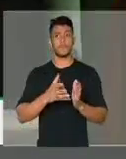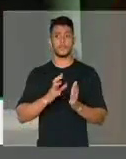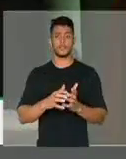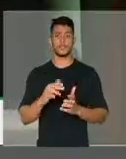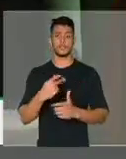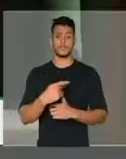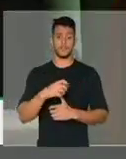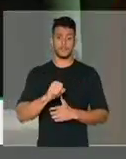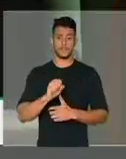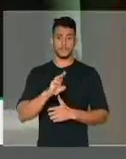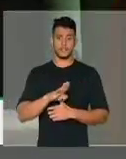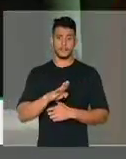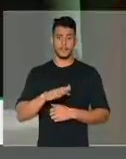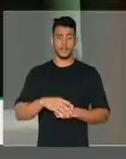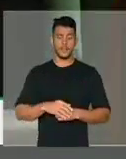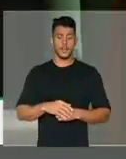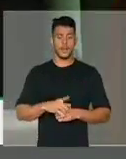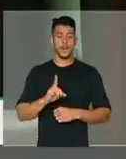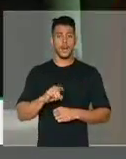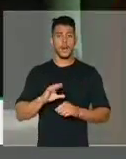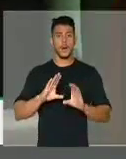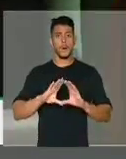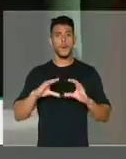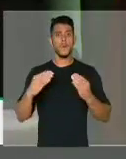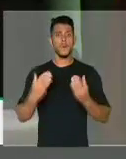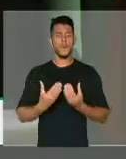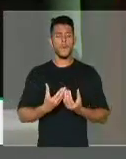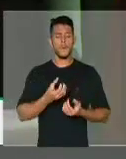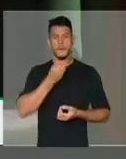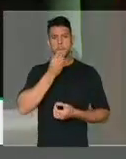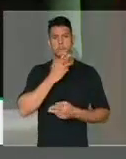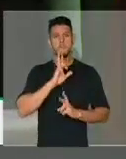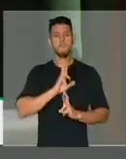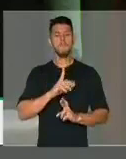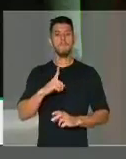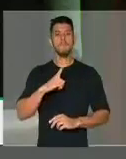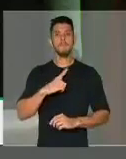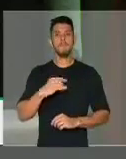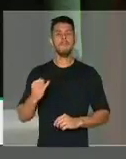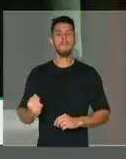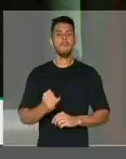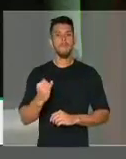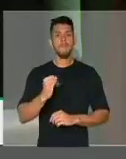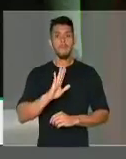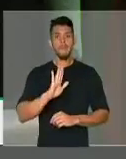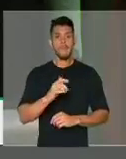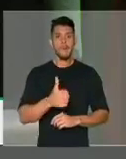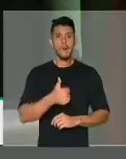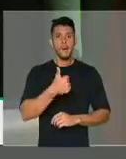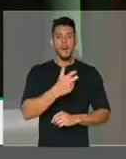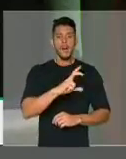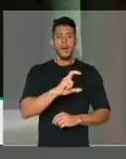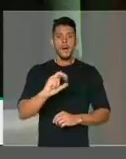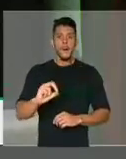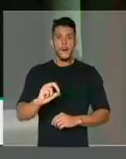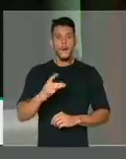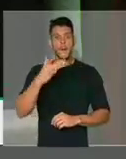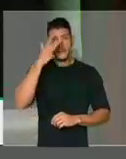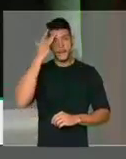último final de semana, congresso extremamente representativo, com 1.500 delegados de todo o